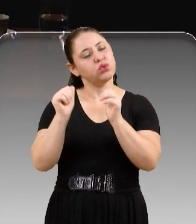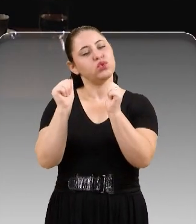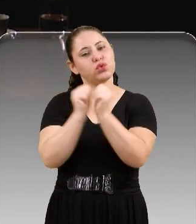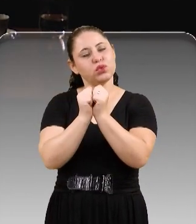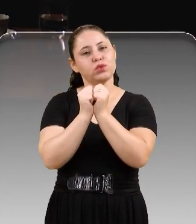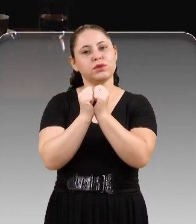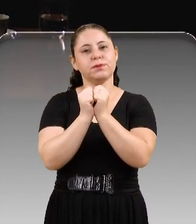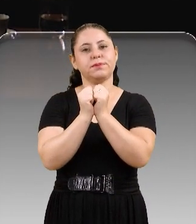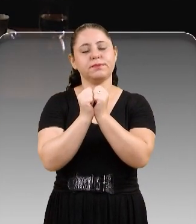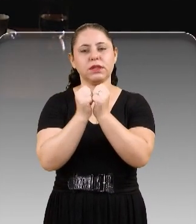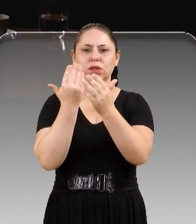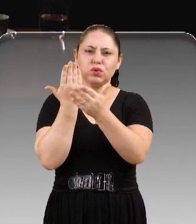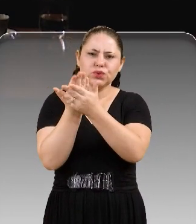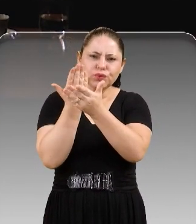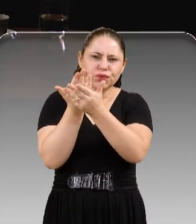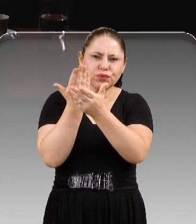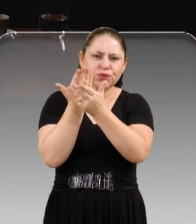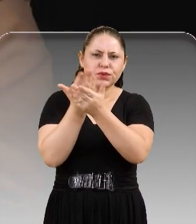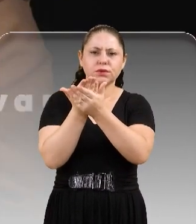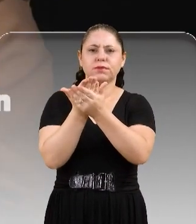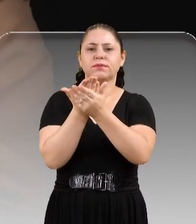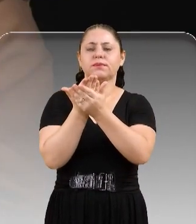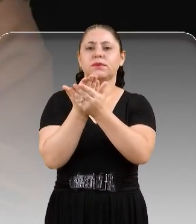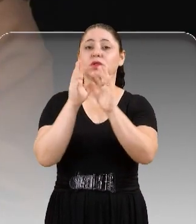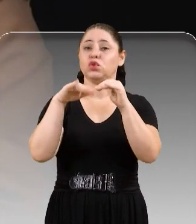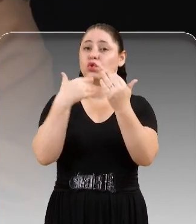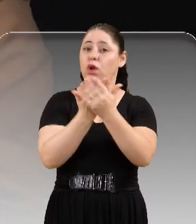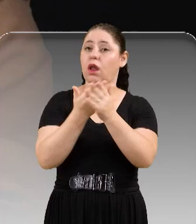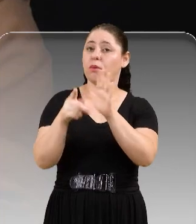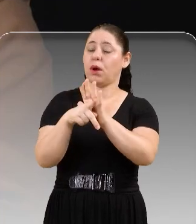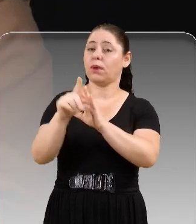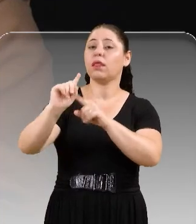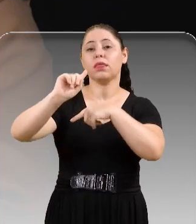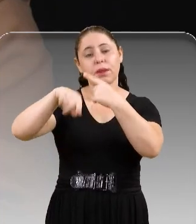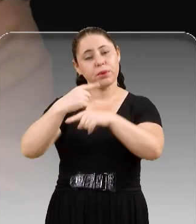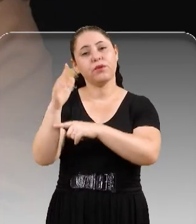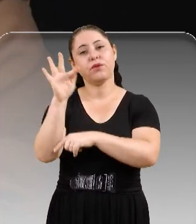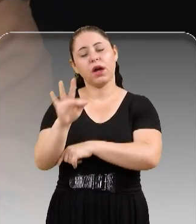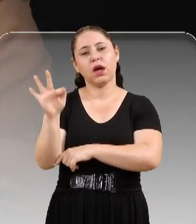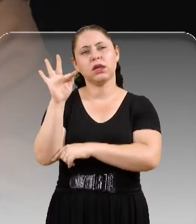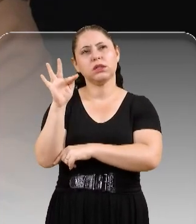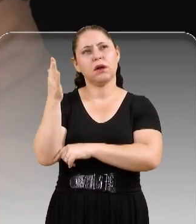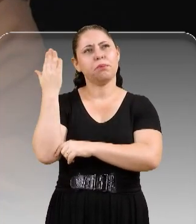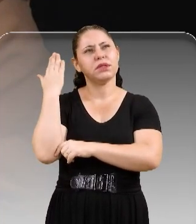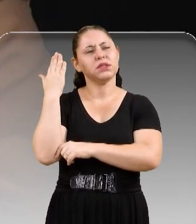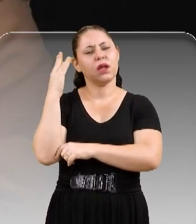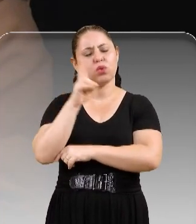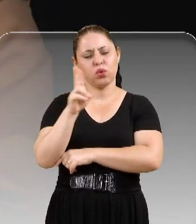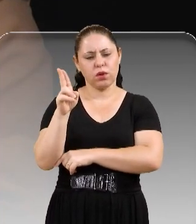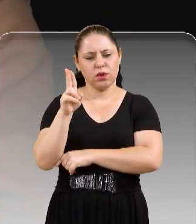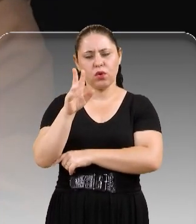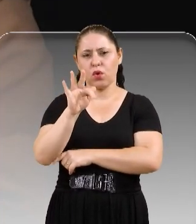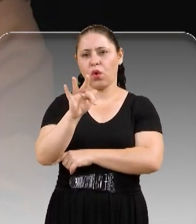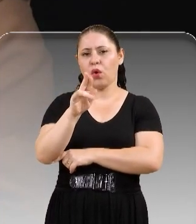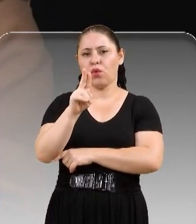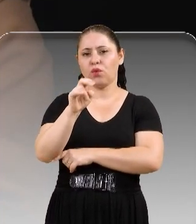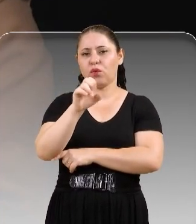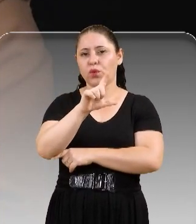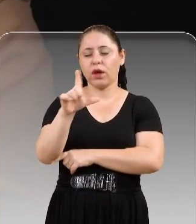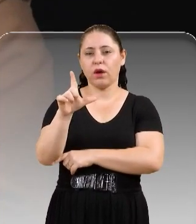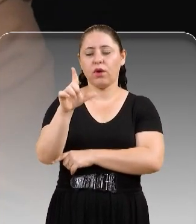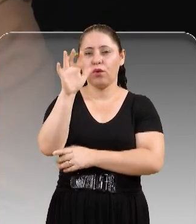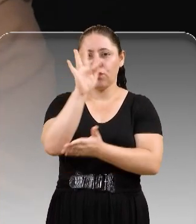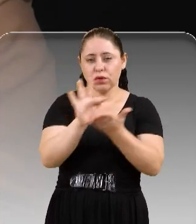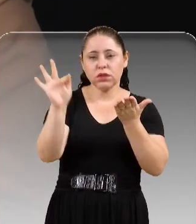eles, né? E estudando em colégios de lá, depois fazendo a faculdade na antiga, ela chamava-se FUEL, que